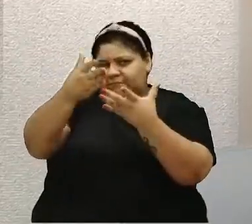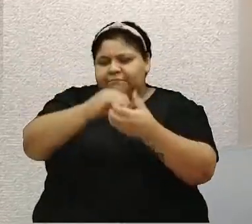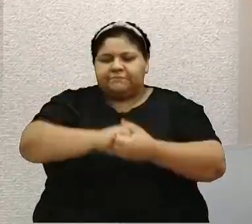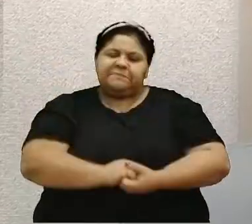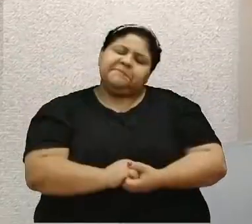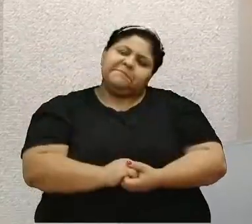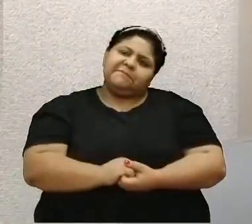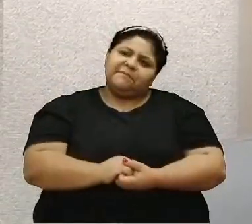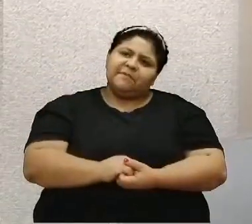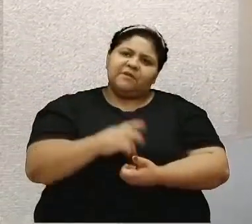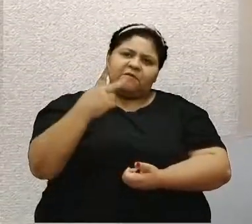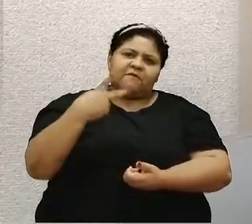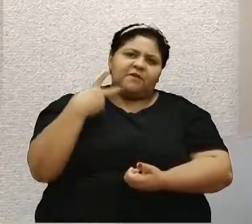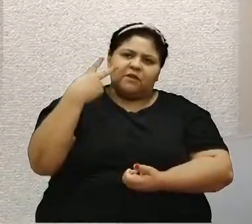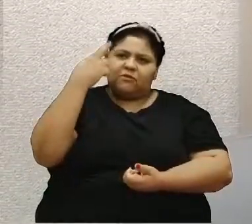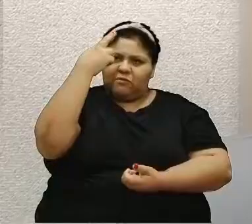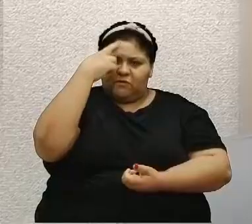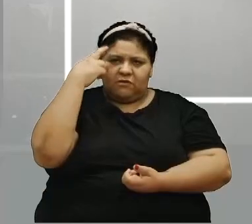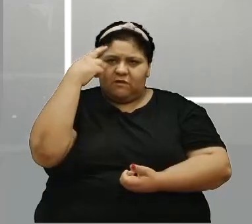meu ilustre.